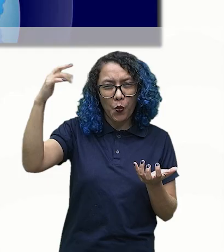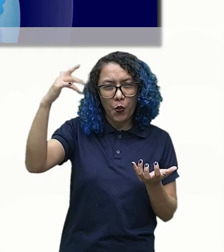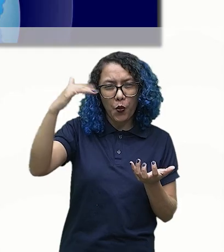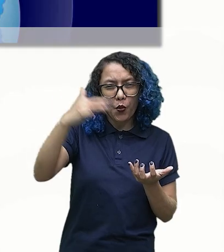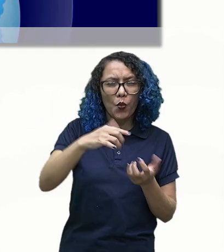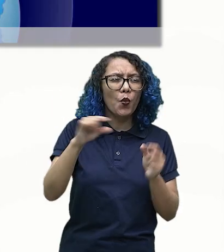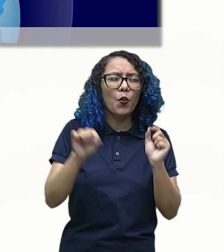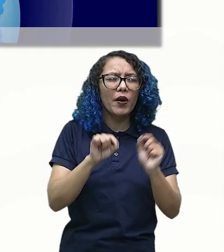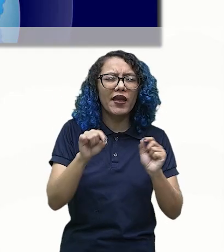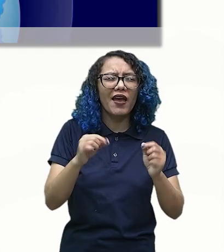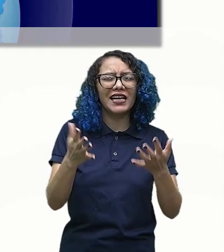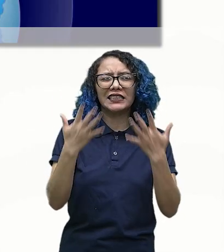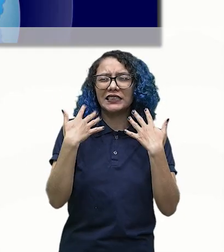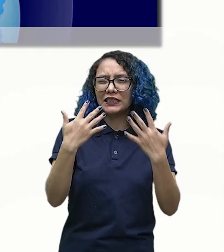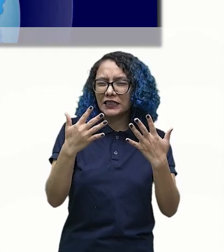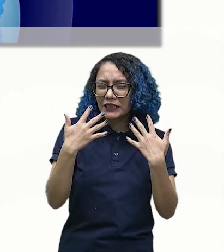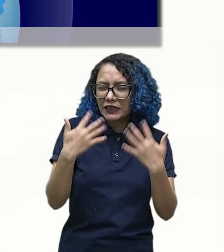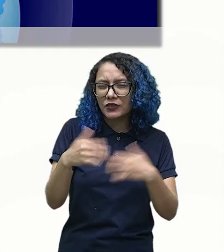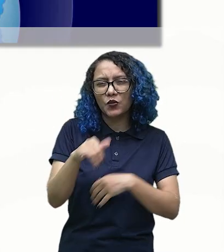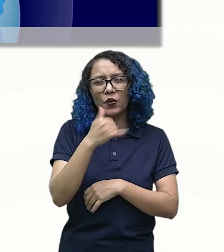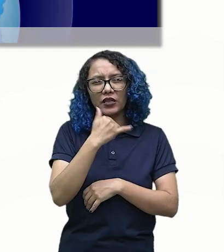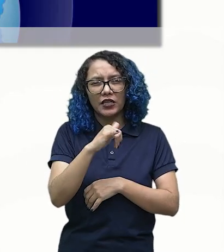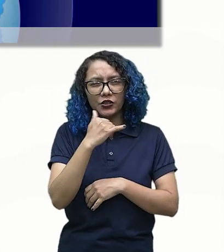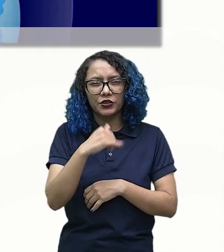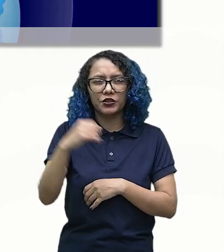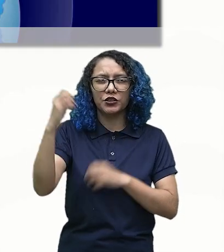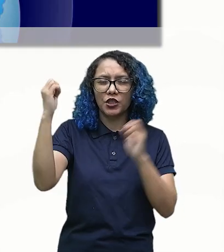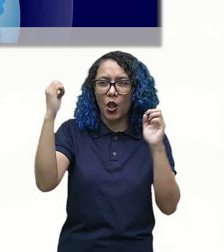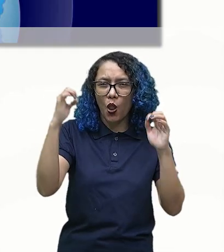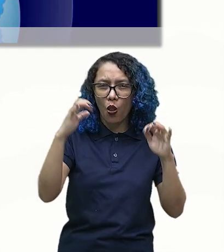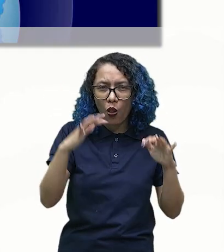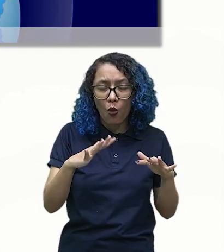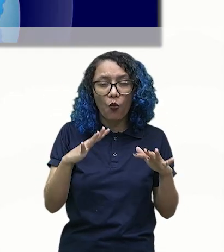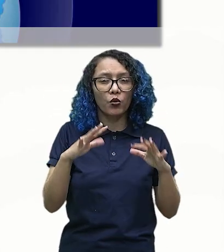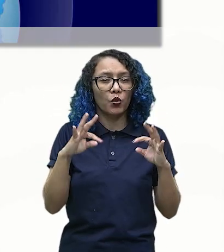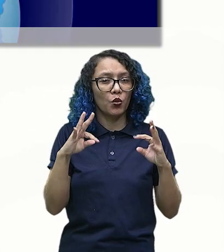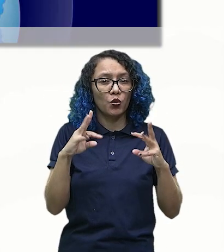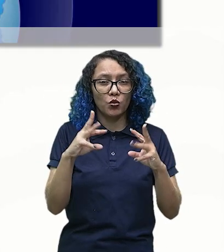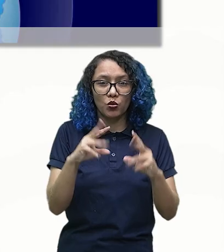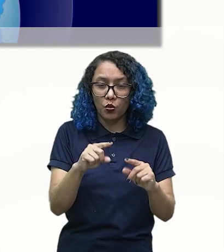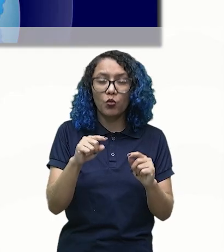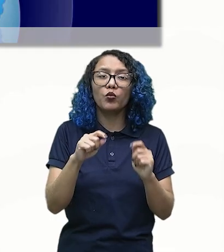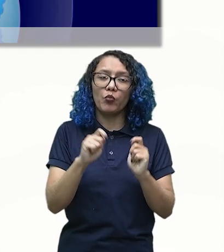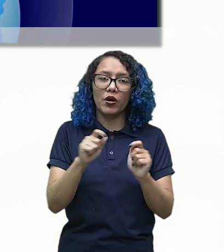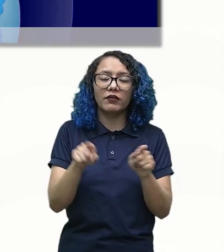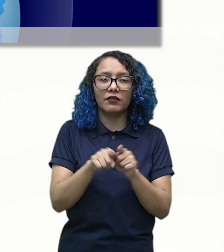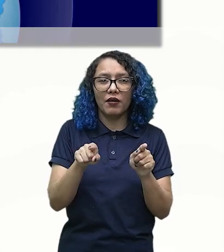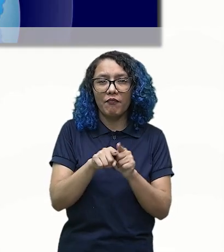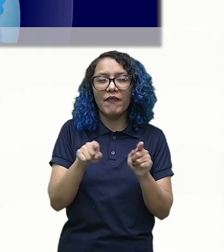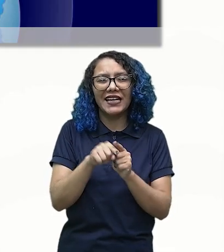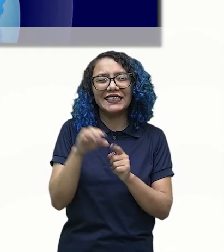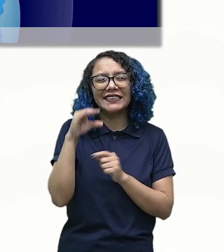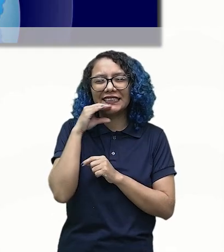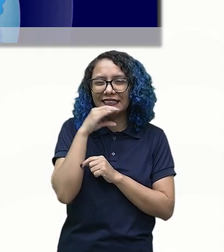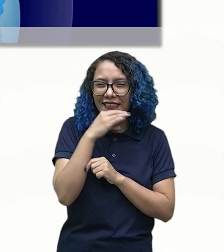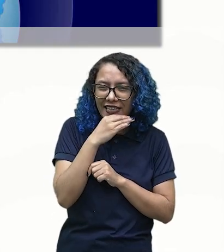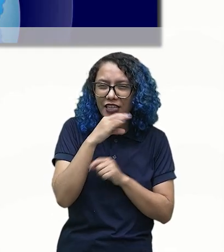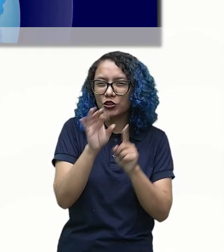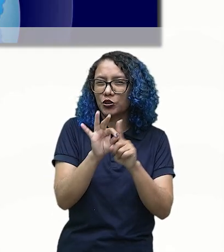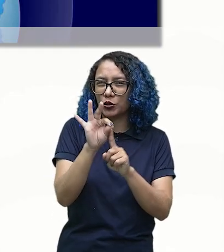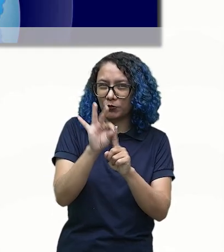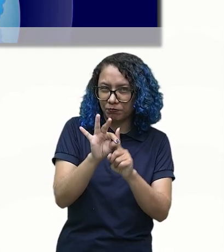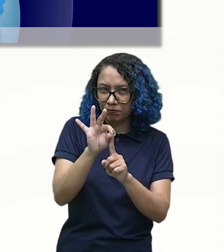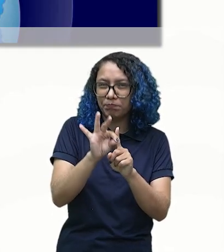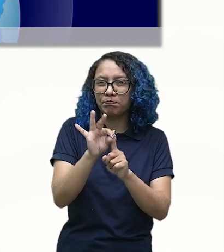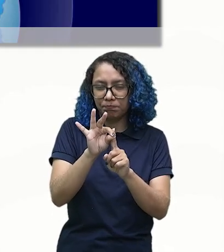quando a gente recebe essa radiação do Sol, está associado ao calor, né? Energia, luz, isso tudo também percebe na forma